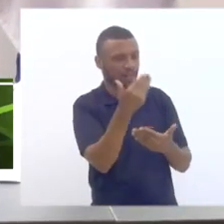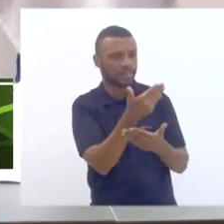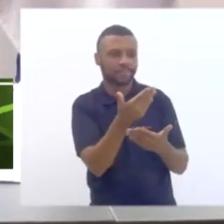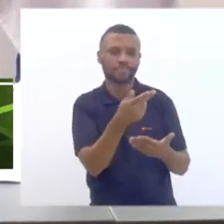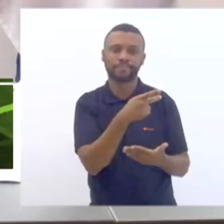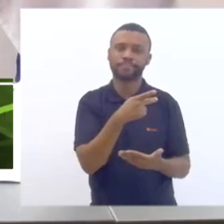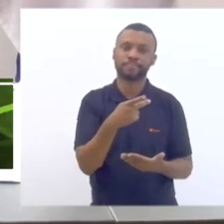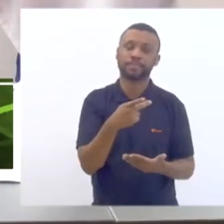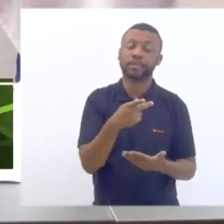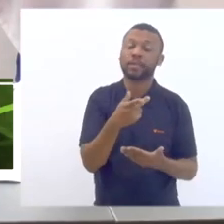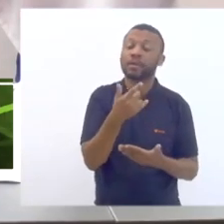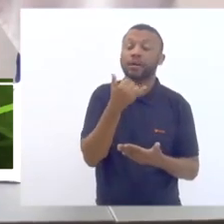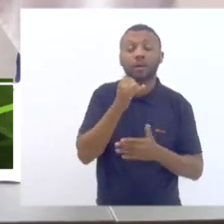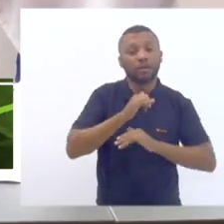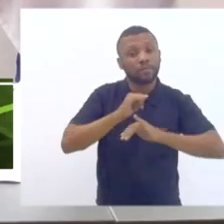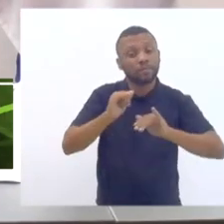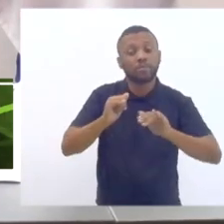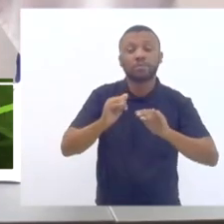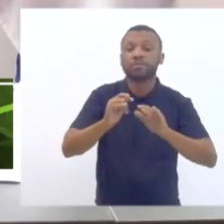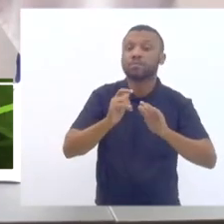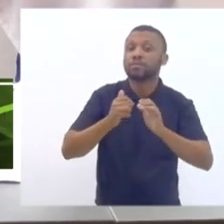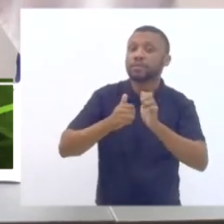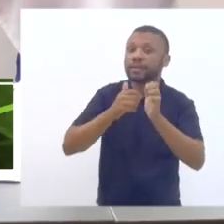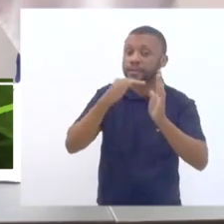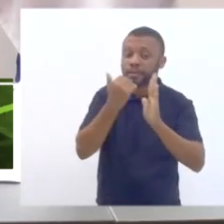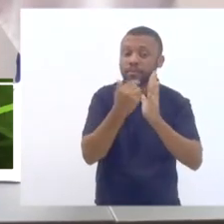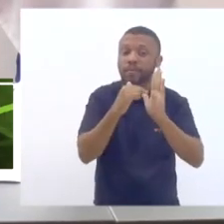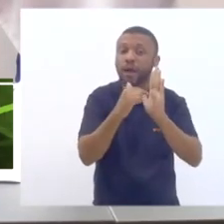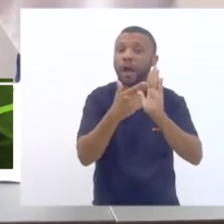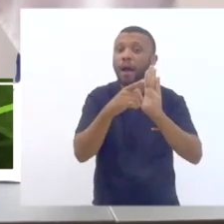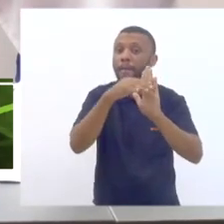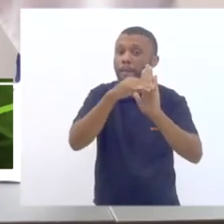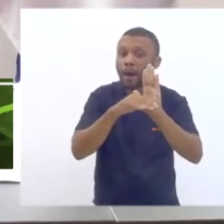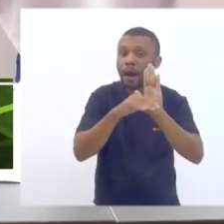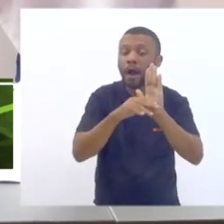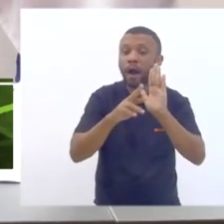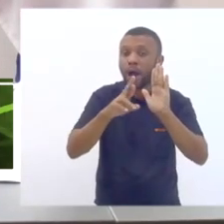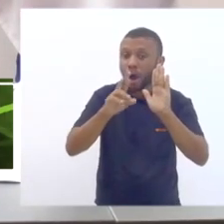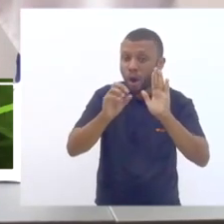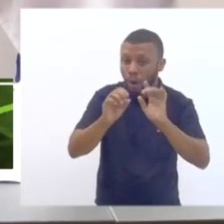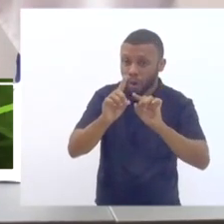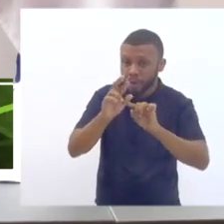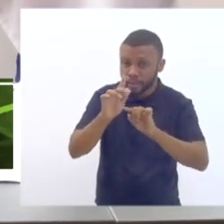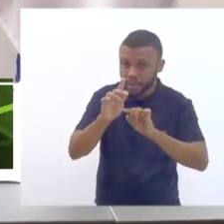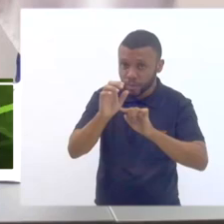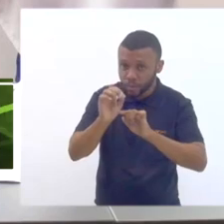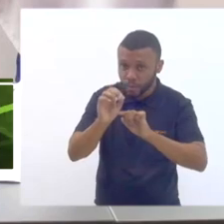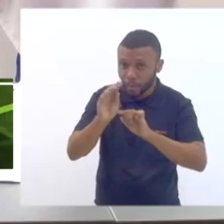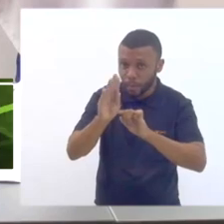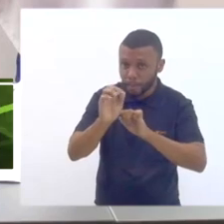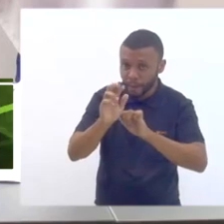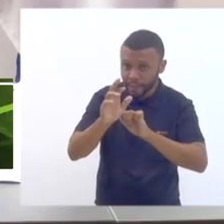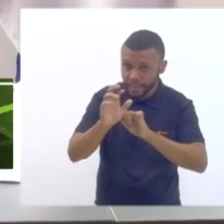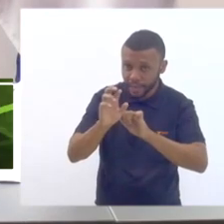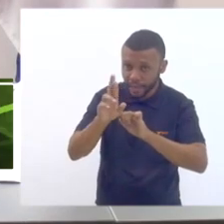vota, estou na ordem, o deputado Rodrigo Bacelar. Favorável, senhor